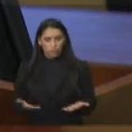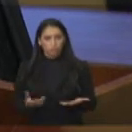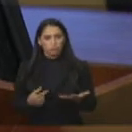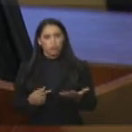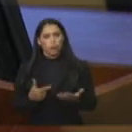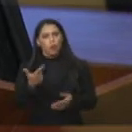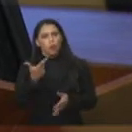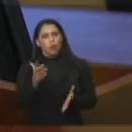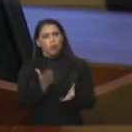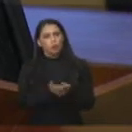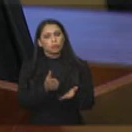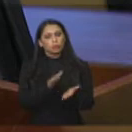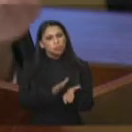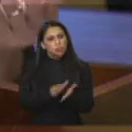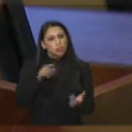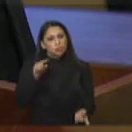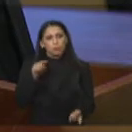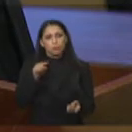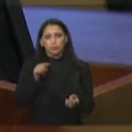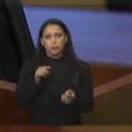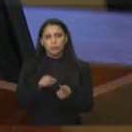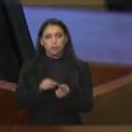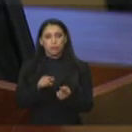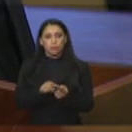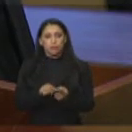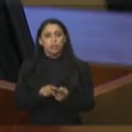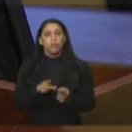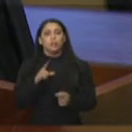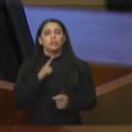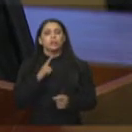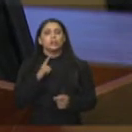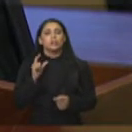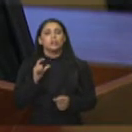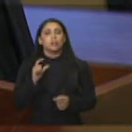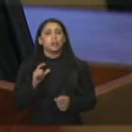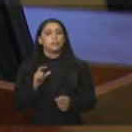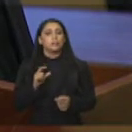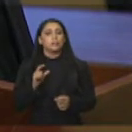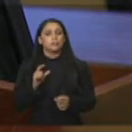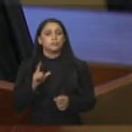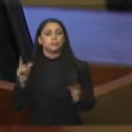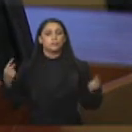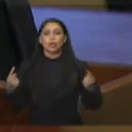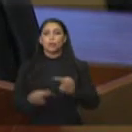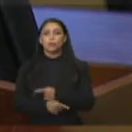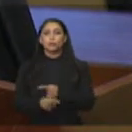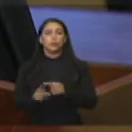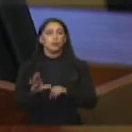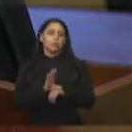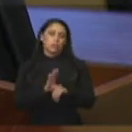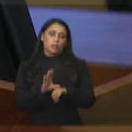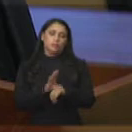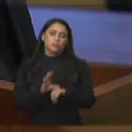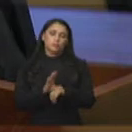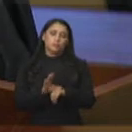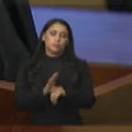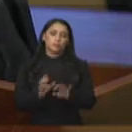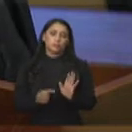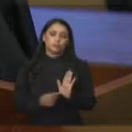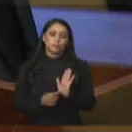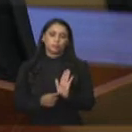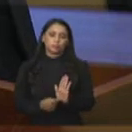outro processo de índole objetiva apto a solver, de uma vez por todas, a controvérsia constitucional,